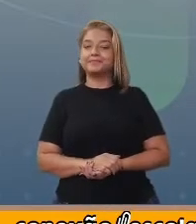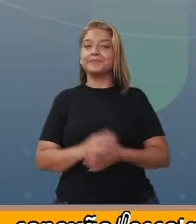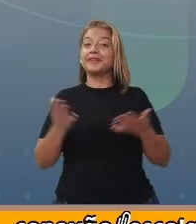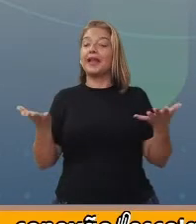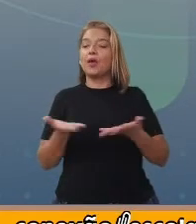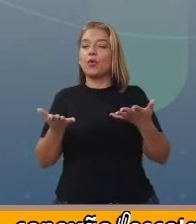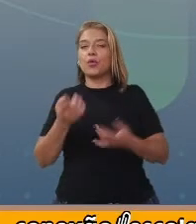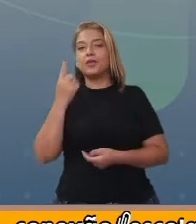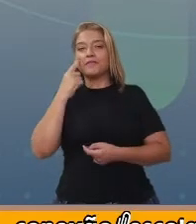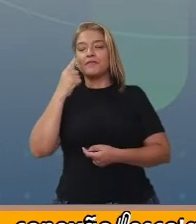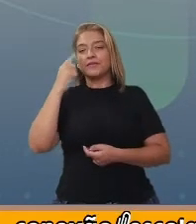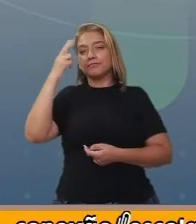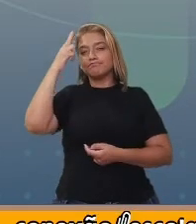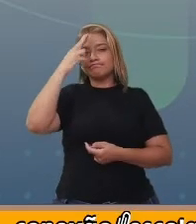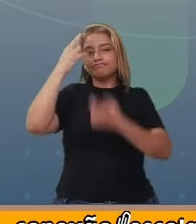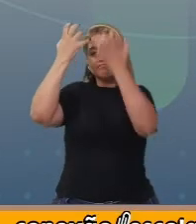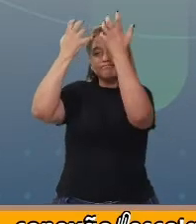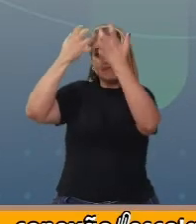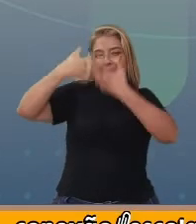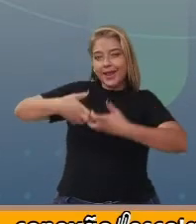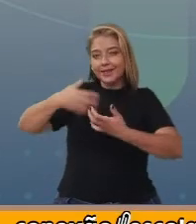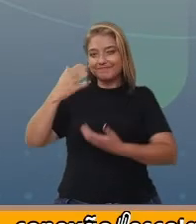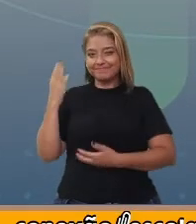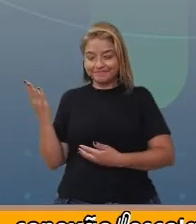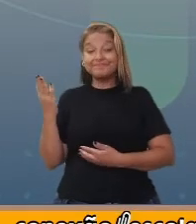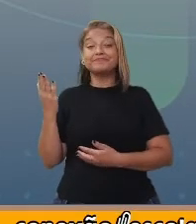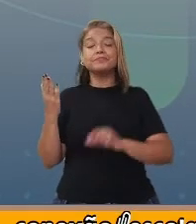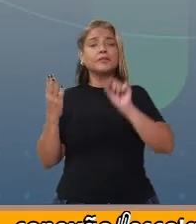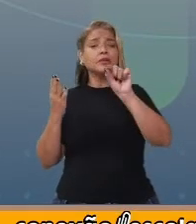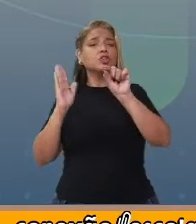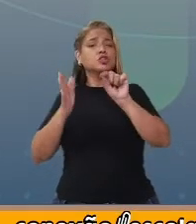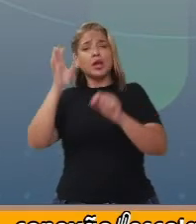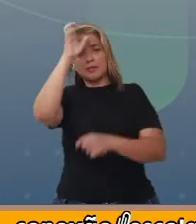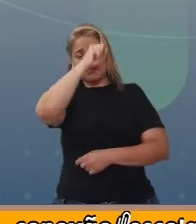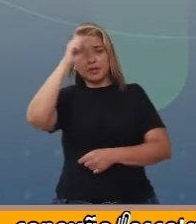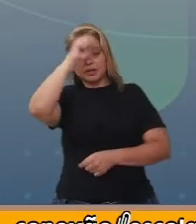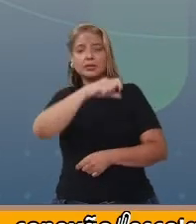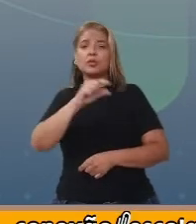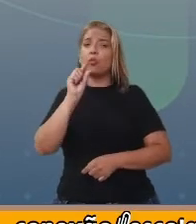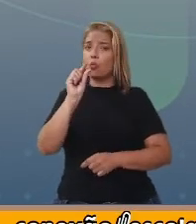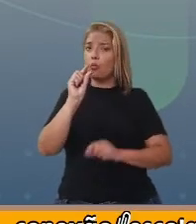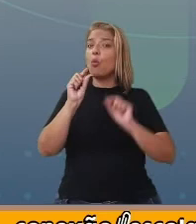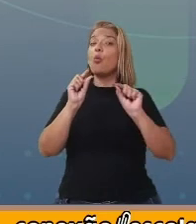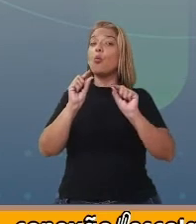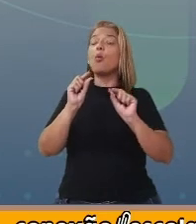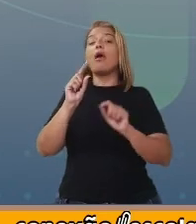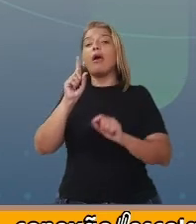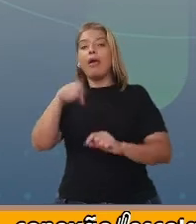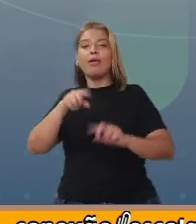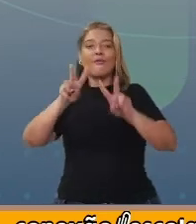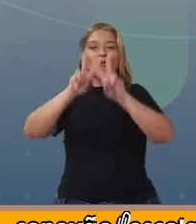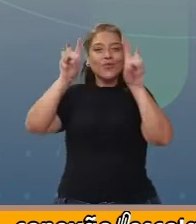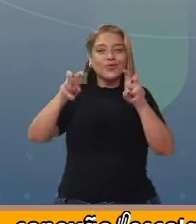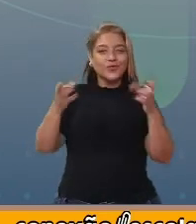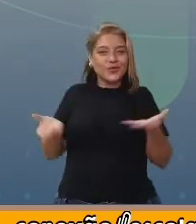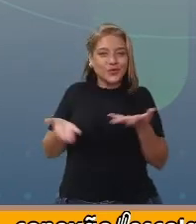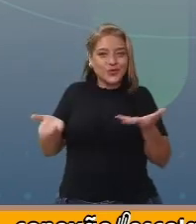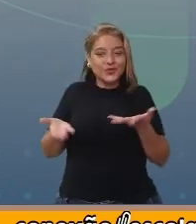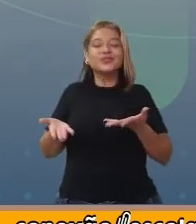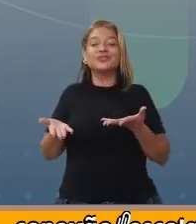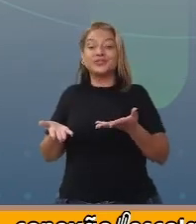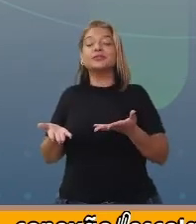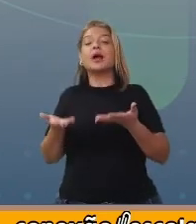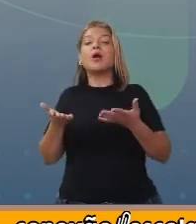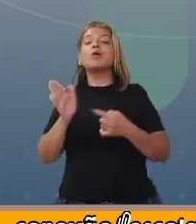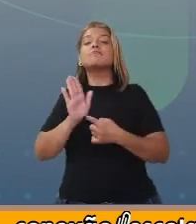Vamos para o momento da ação reflexiva. Agora que você aprendeu um pouco mais sobre este conteúdo, chegou a